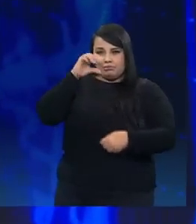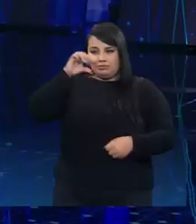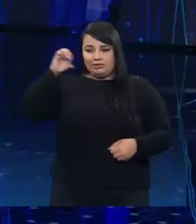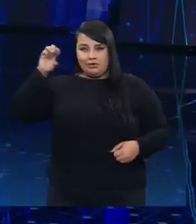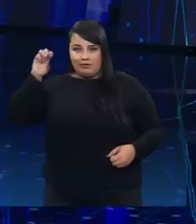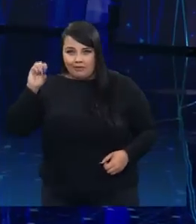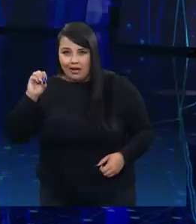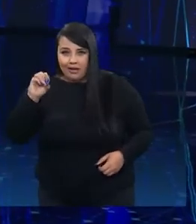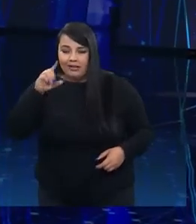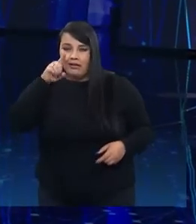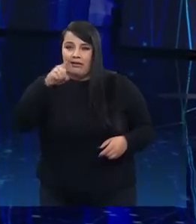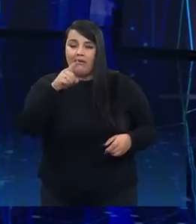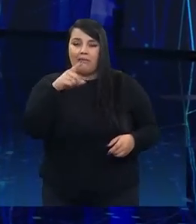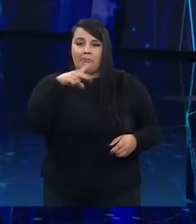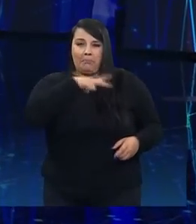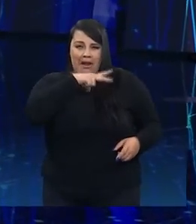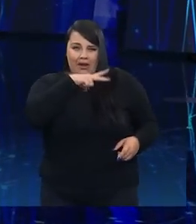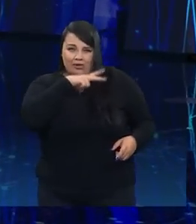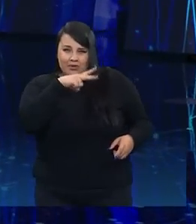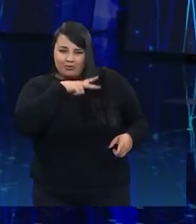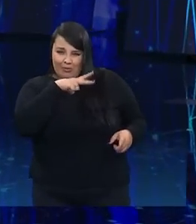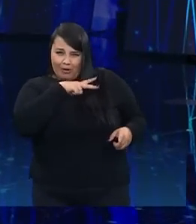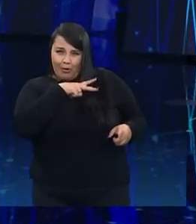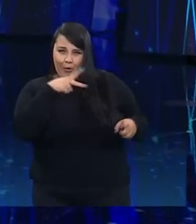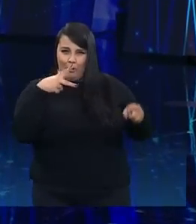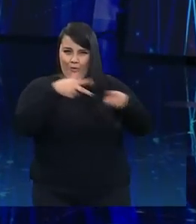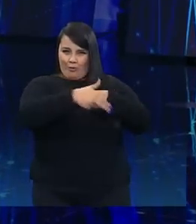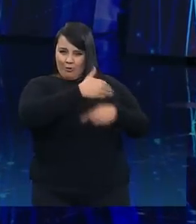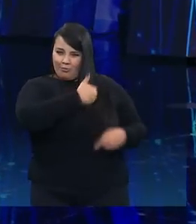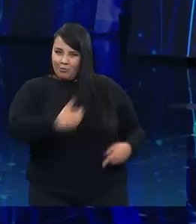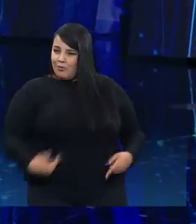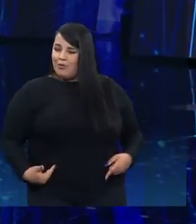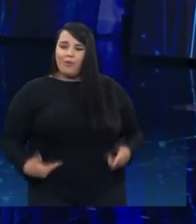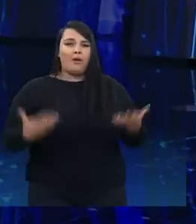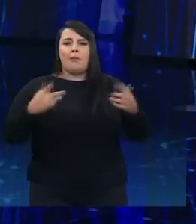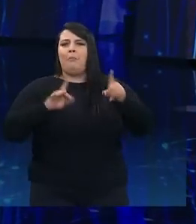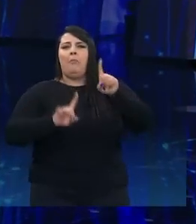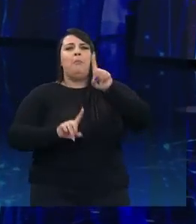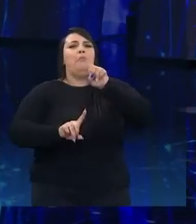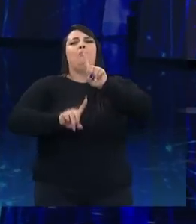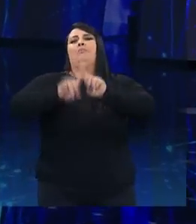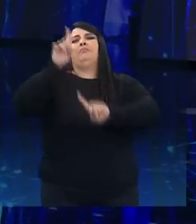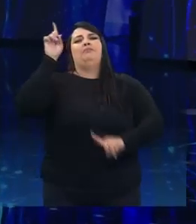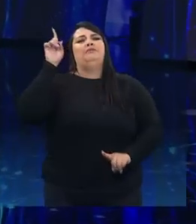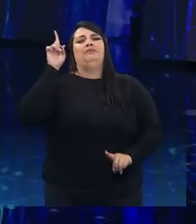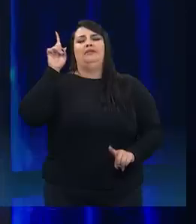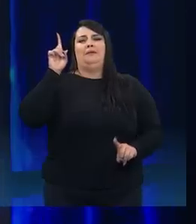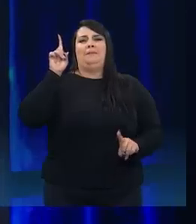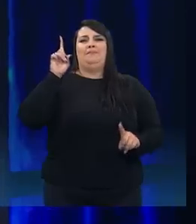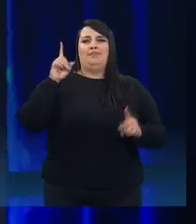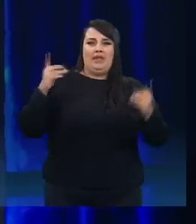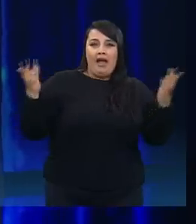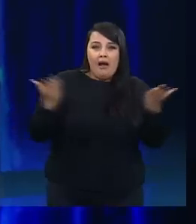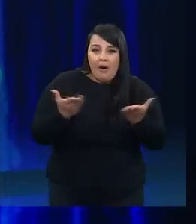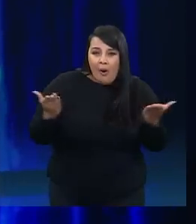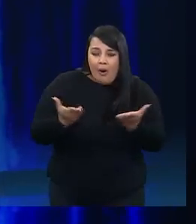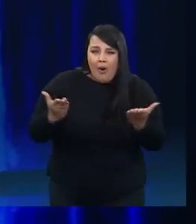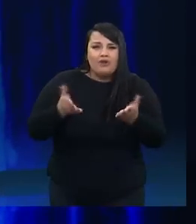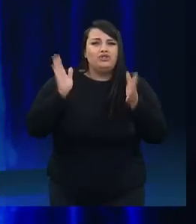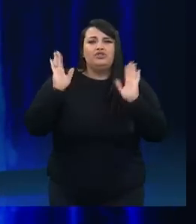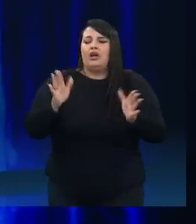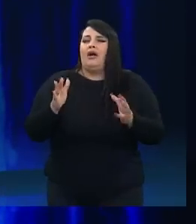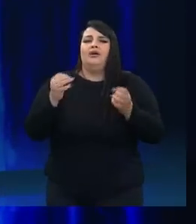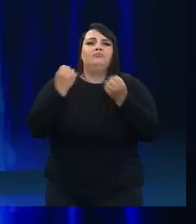Ninguém pensava em pagar a conta de luz nos anos 90. Você tirava do bolso e pagava. Hoje você tem que fazer empréstimo bancário para